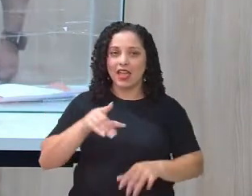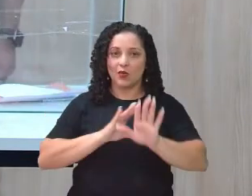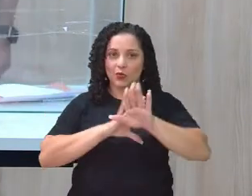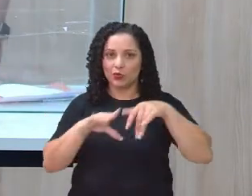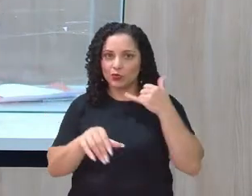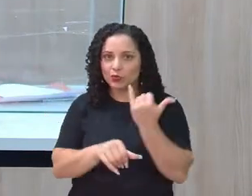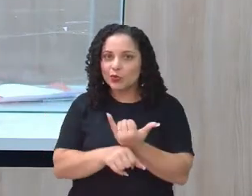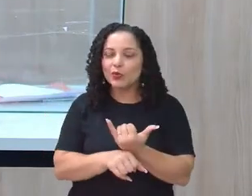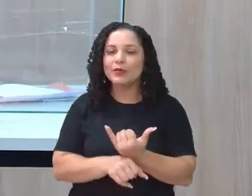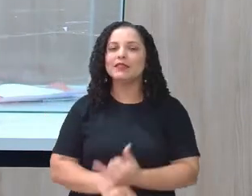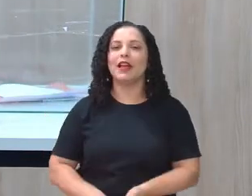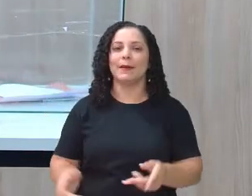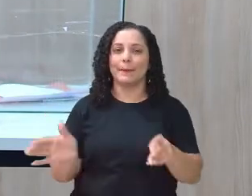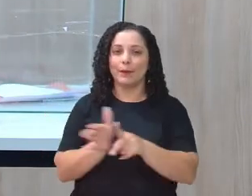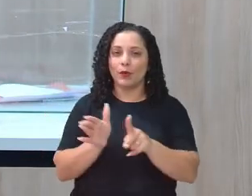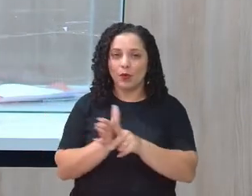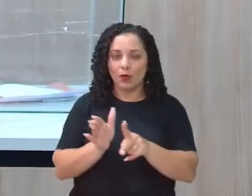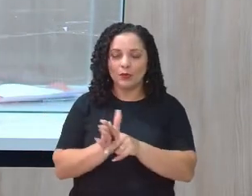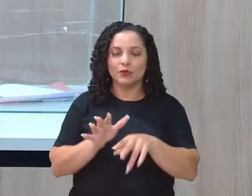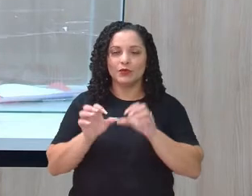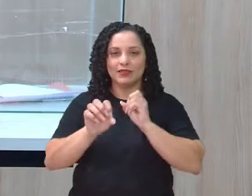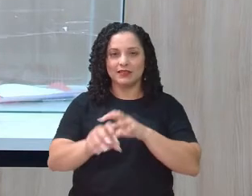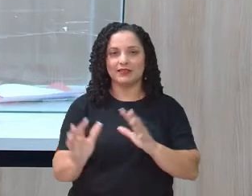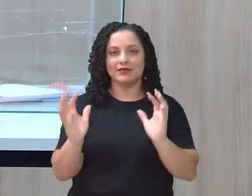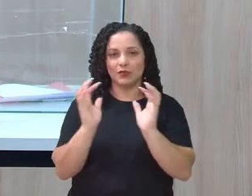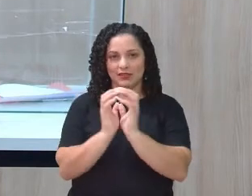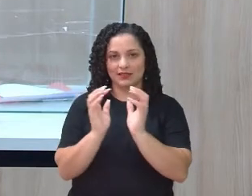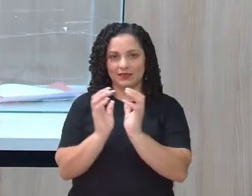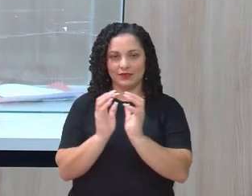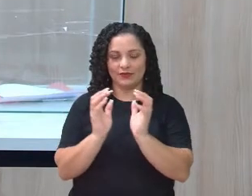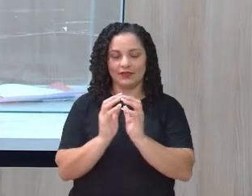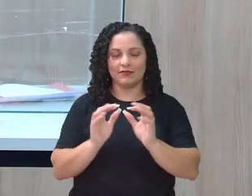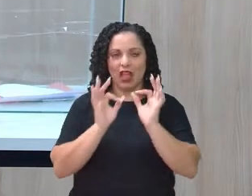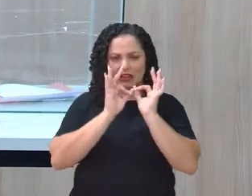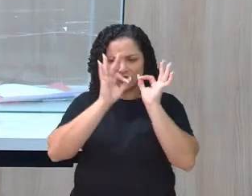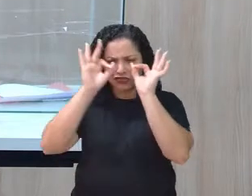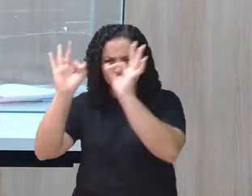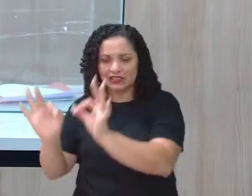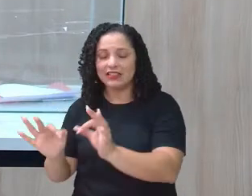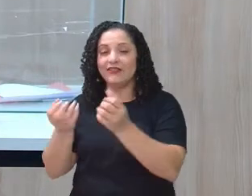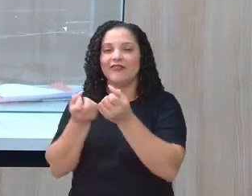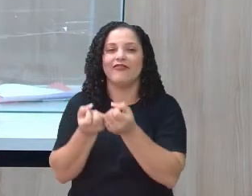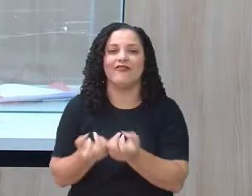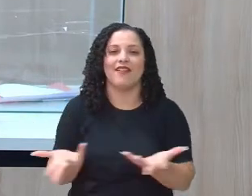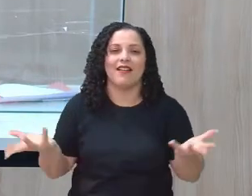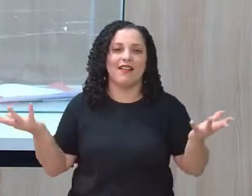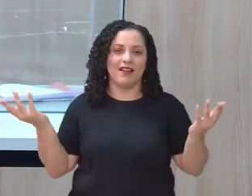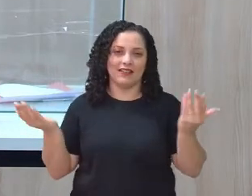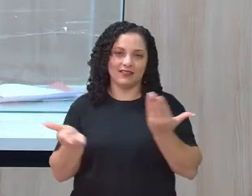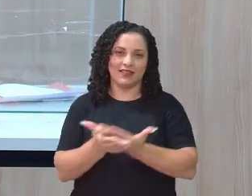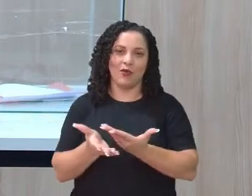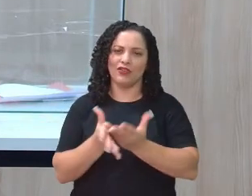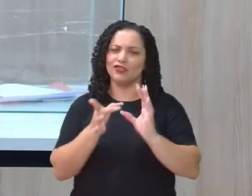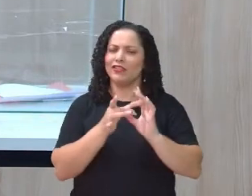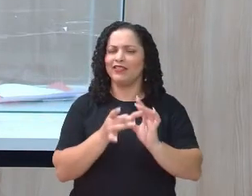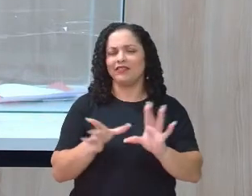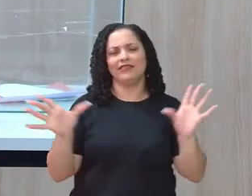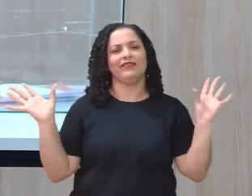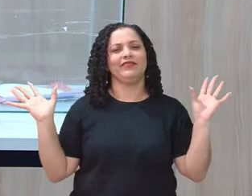YouTube, o canal do Educa Recife. Lá você pode assistir todas as nossas aulas, a hora que você